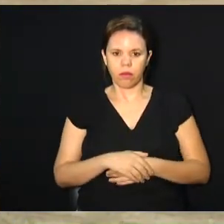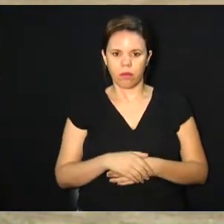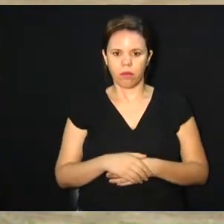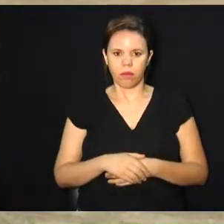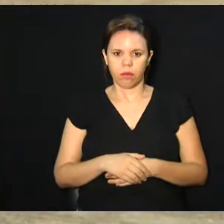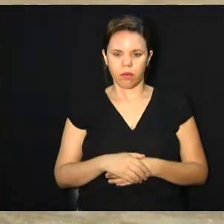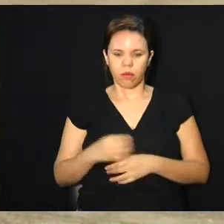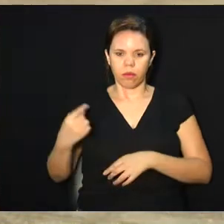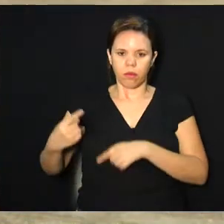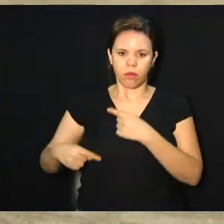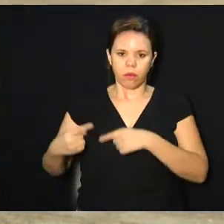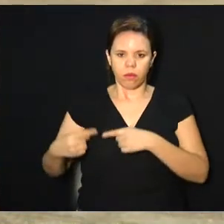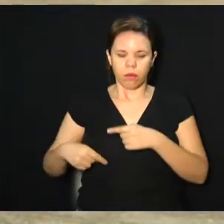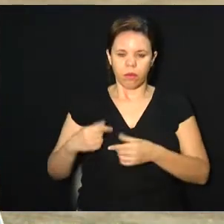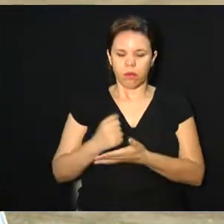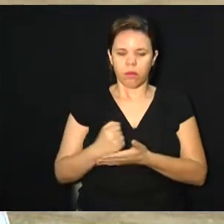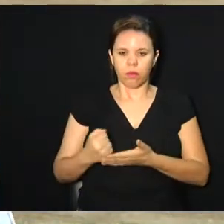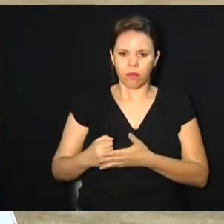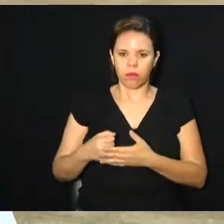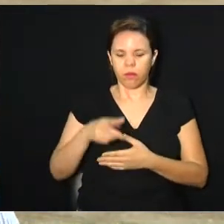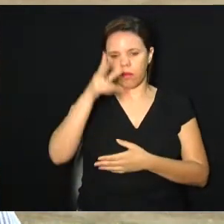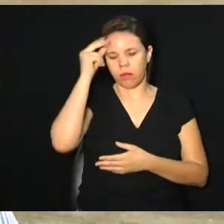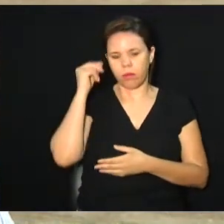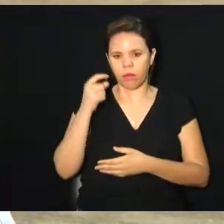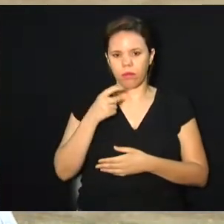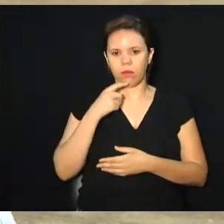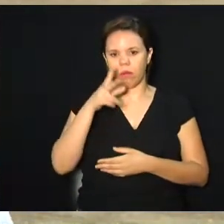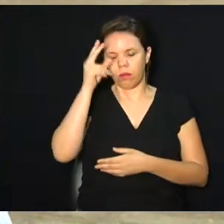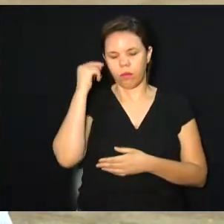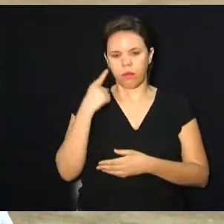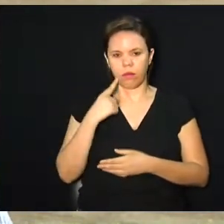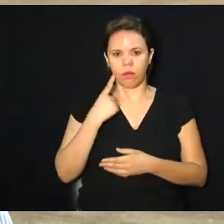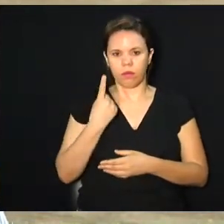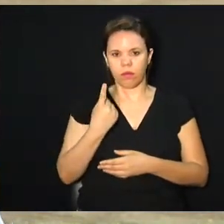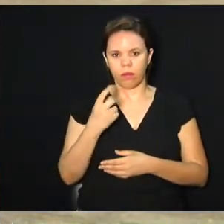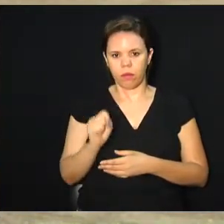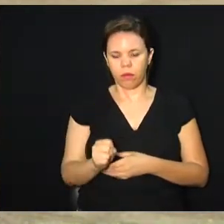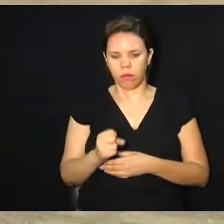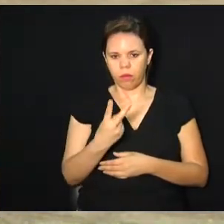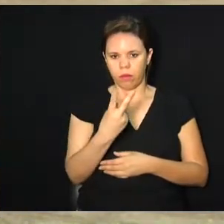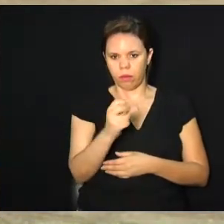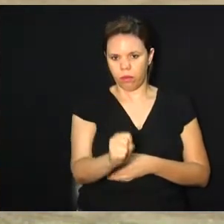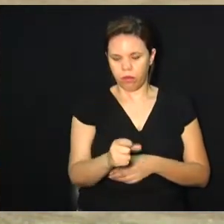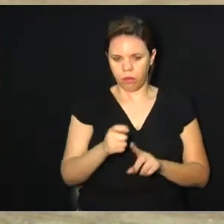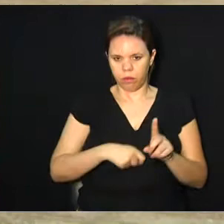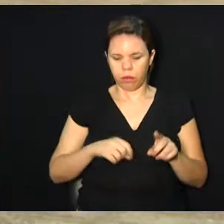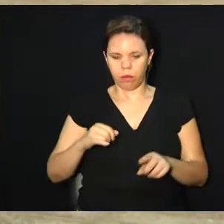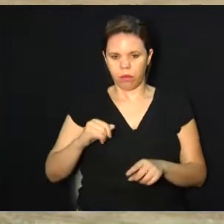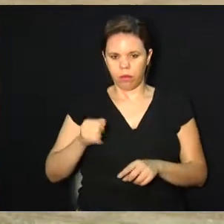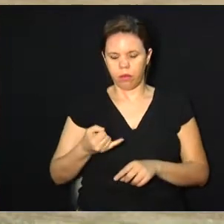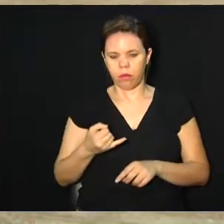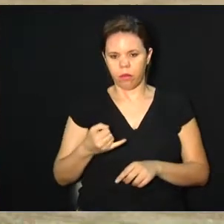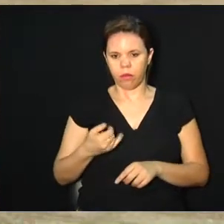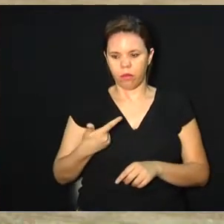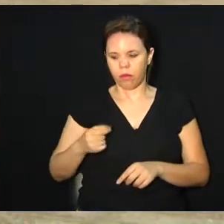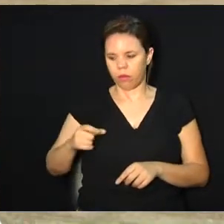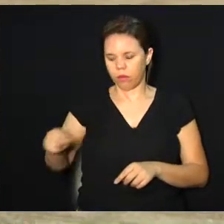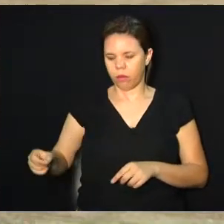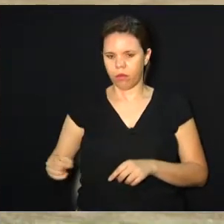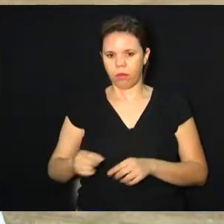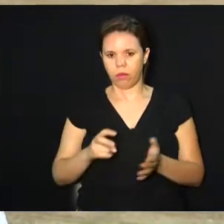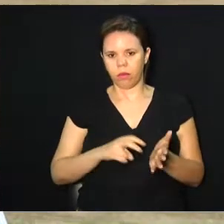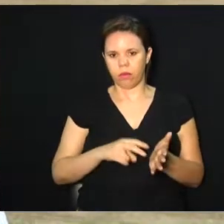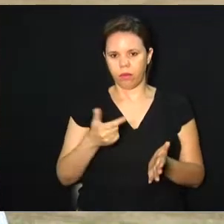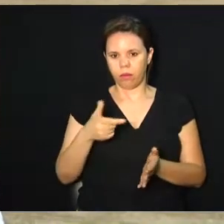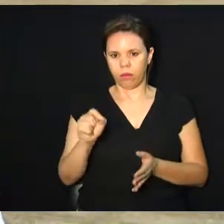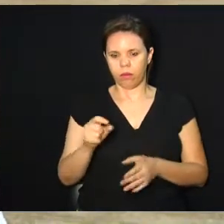da licitação do transporte público será dia 28 de janeiro de 2020, às 10 horas da manhã, na